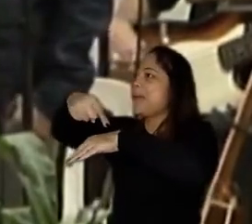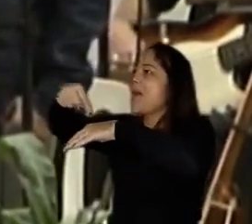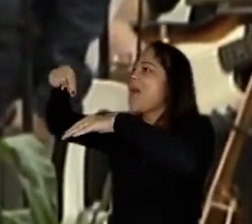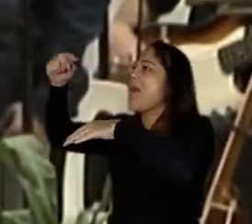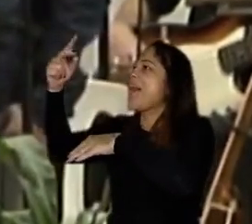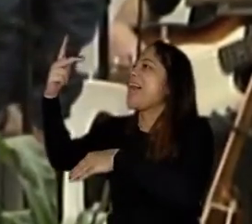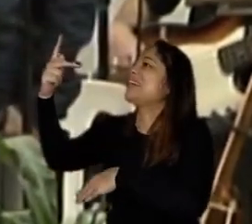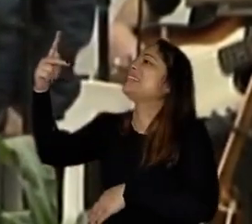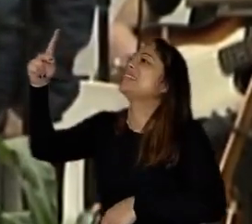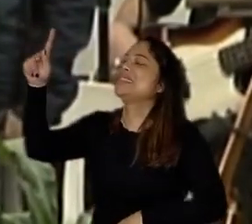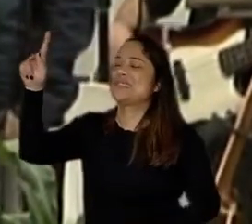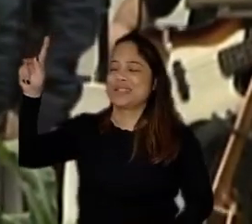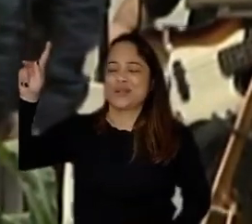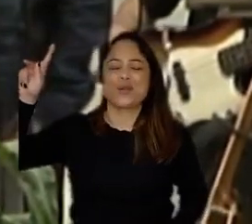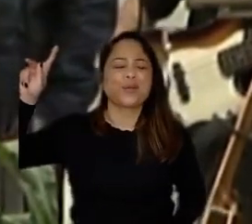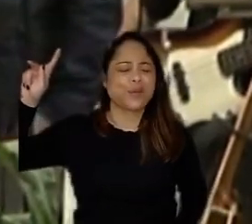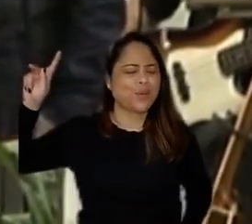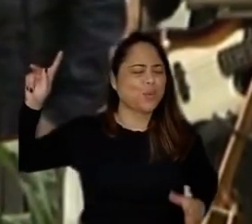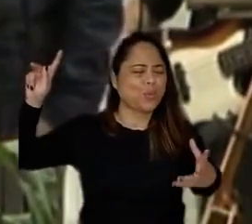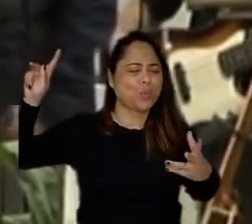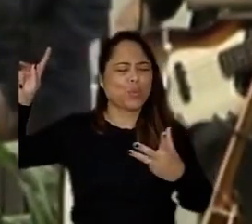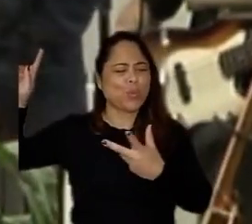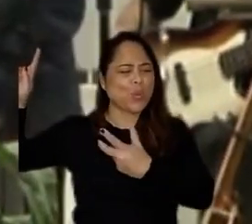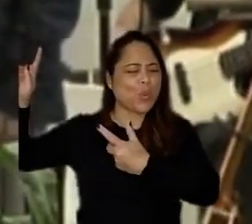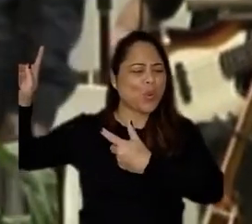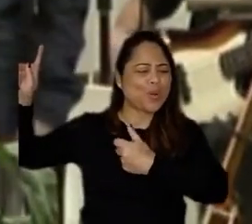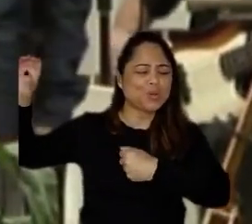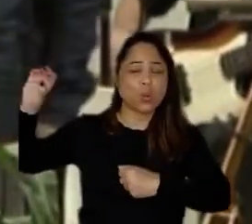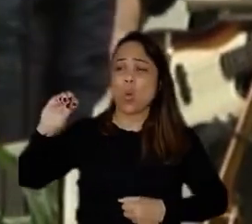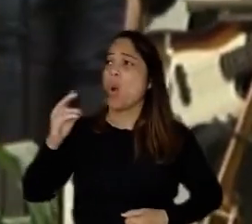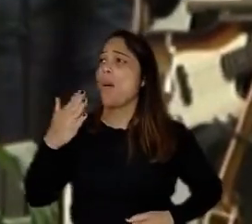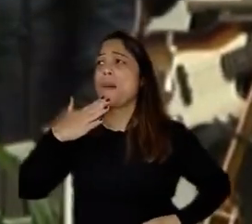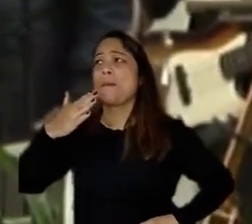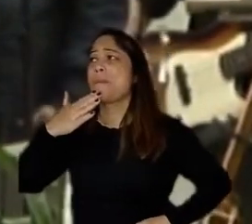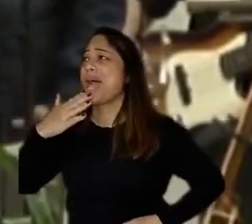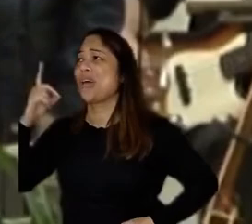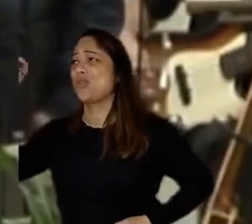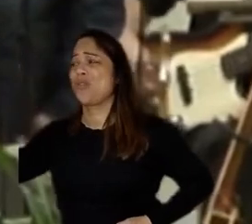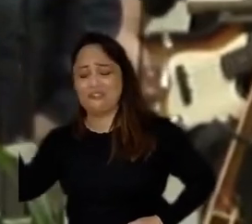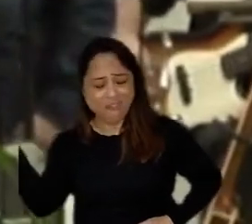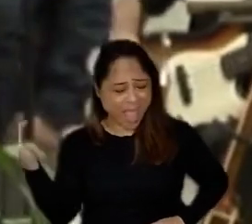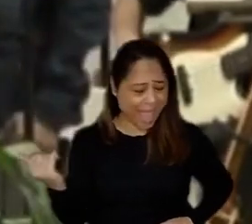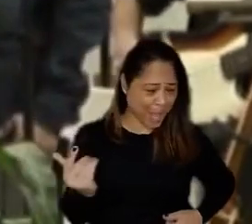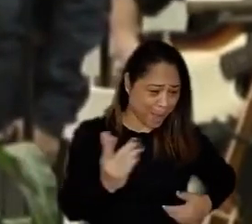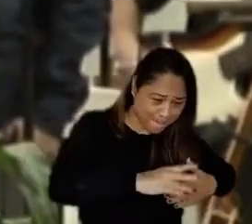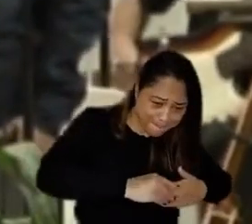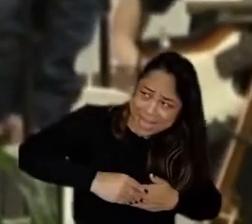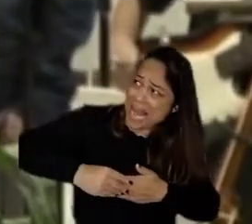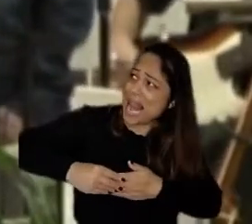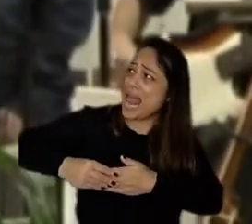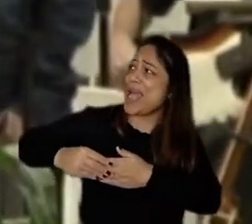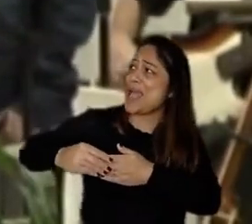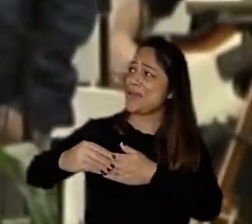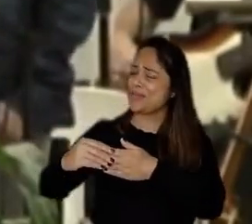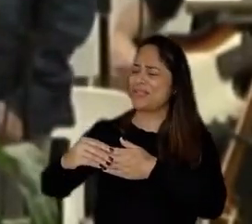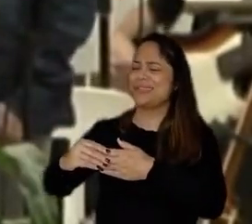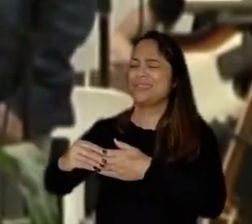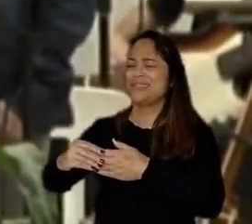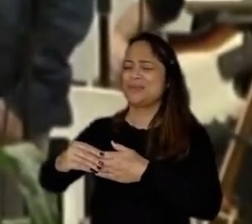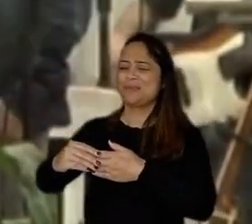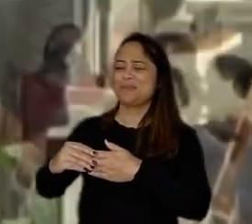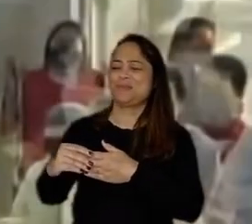é teu. E se não for assim, Se não for assim, não me